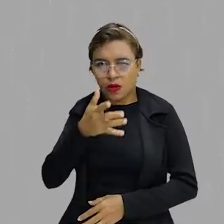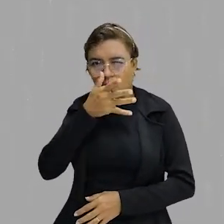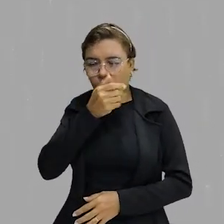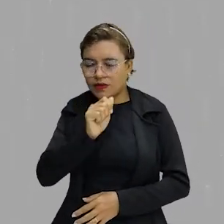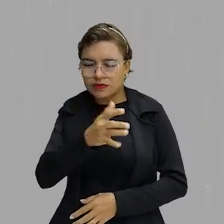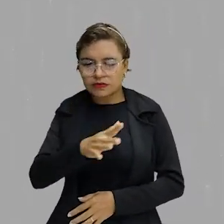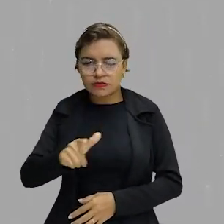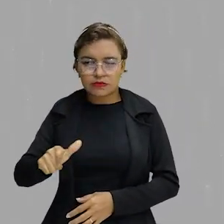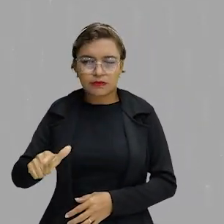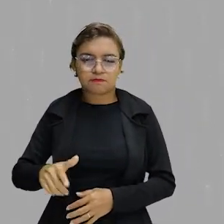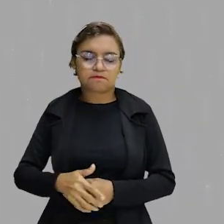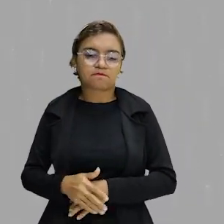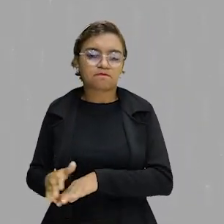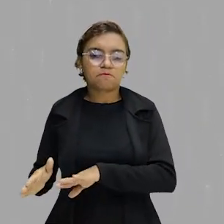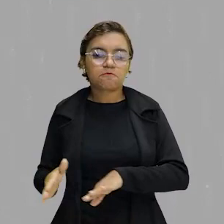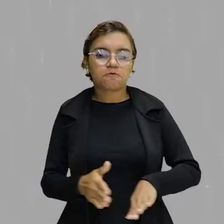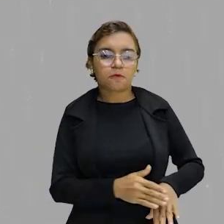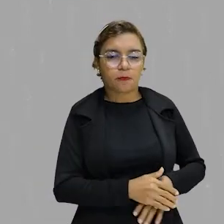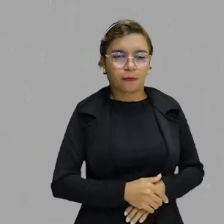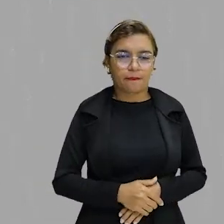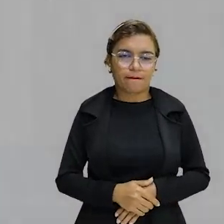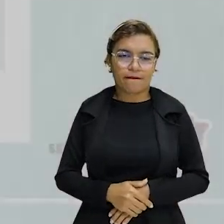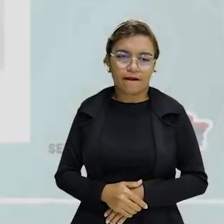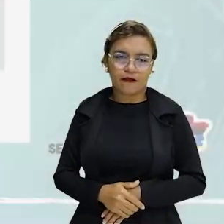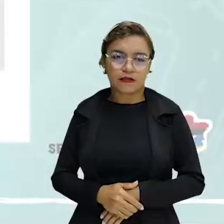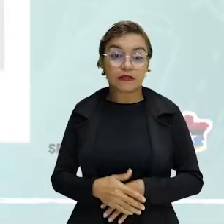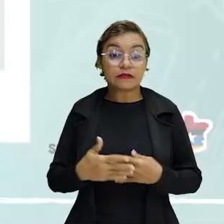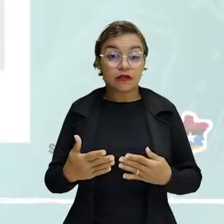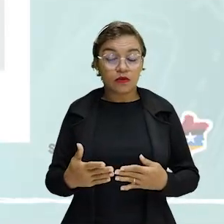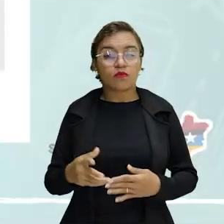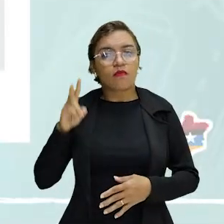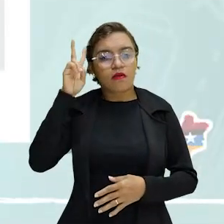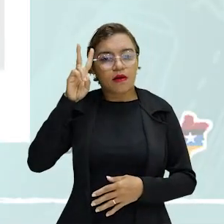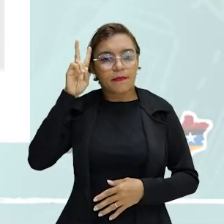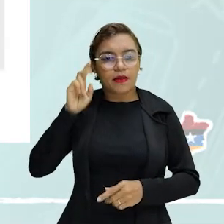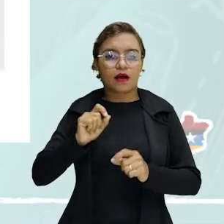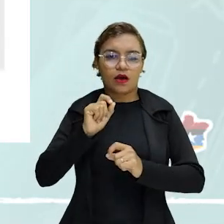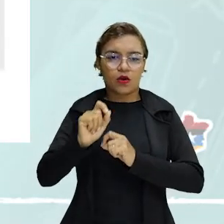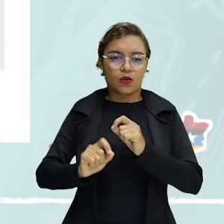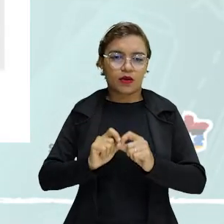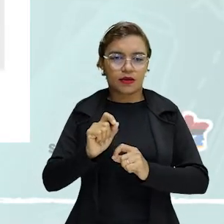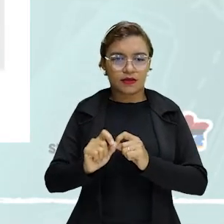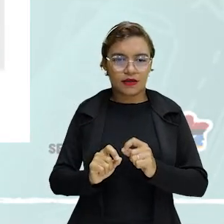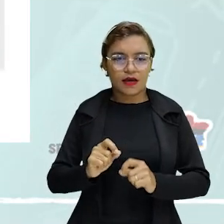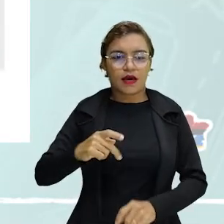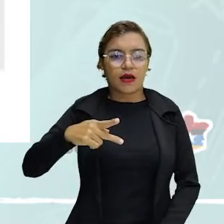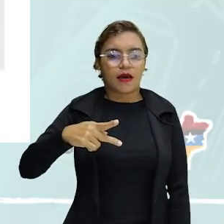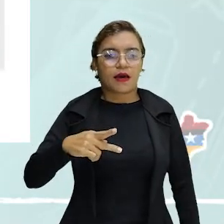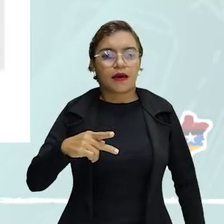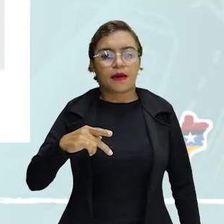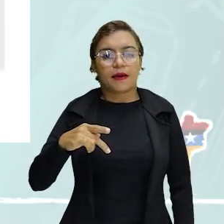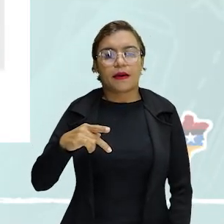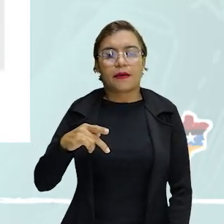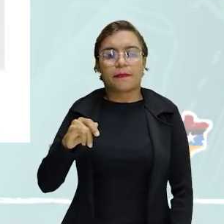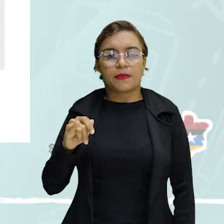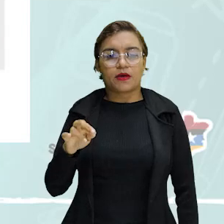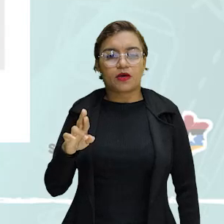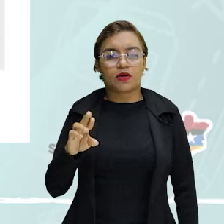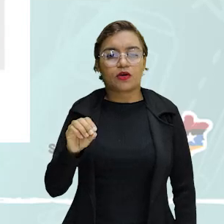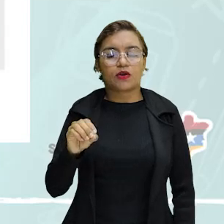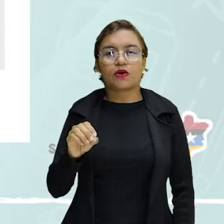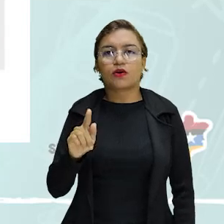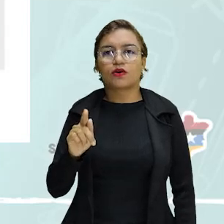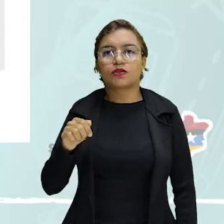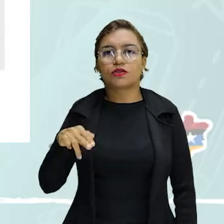E para a gente finalizar, galera, os agentes endógenos, a gente vai falar agora sobre a epirogênese e a orogênese. Marcos, que